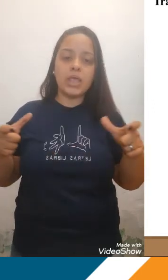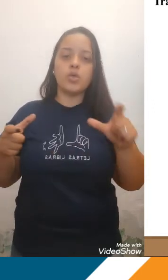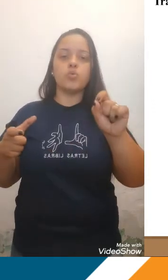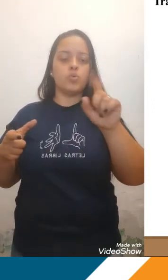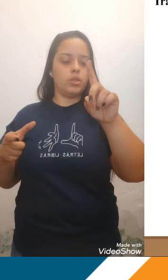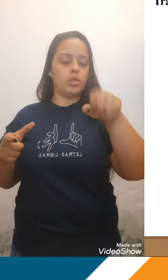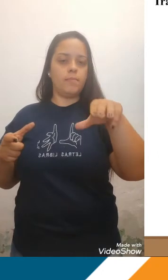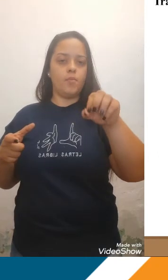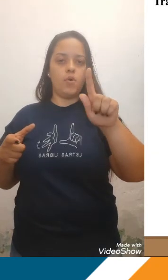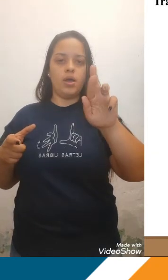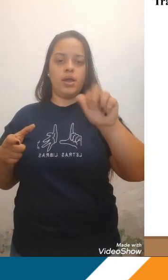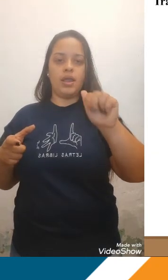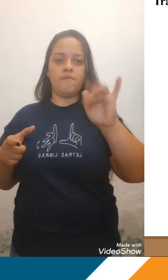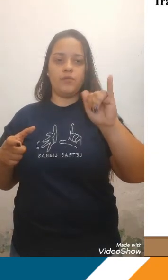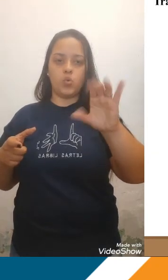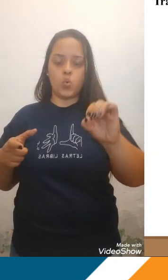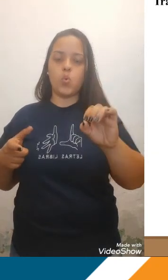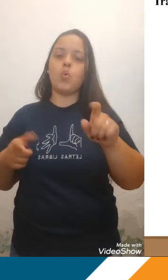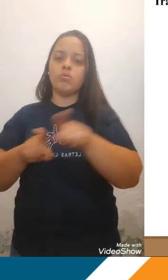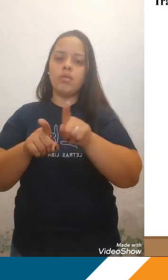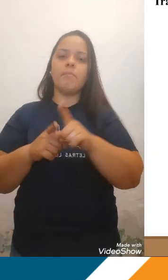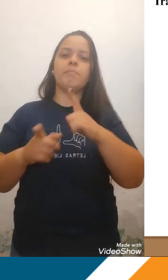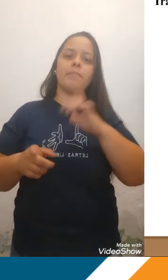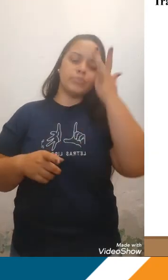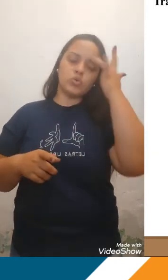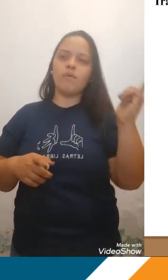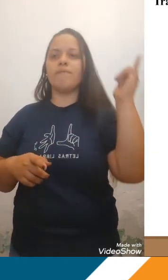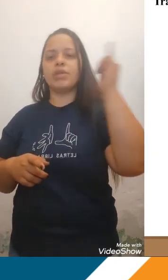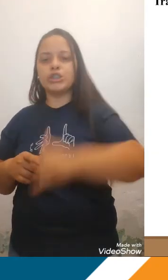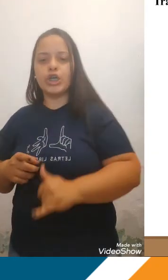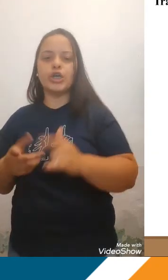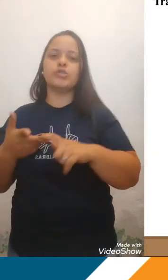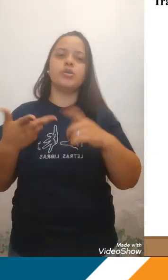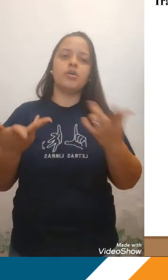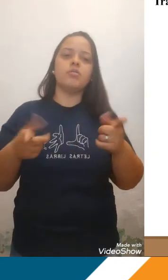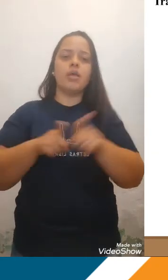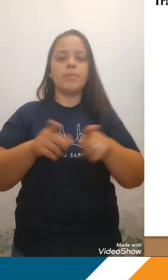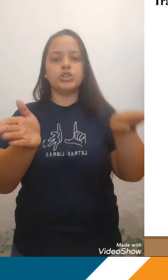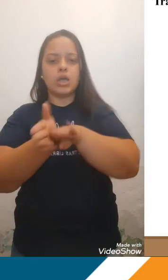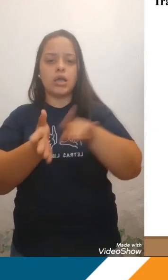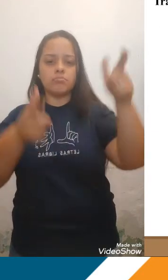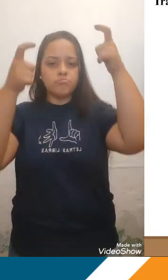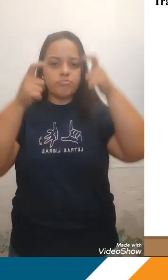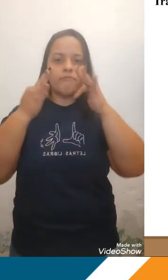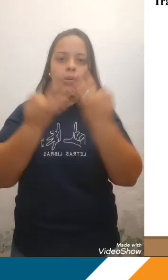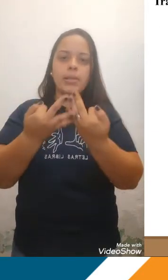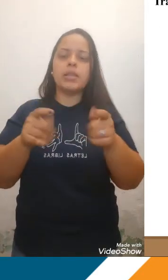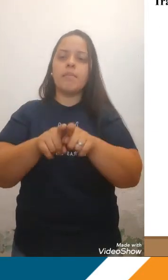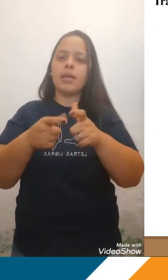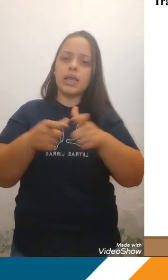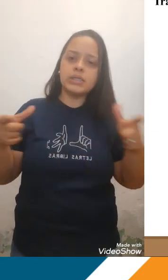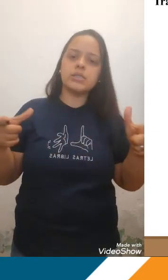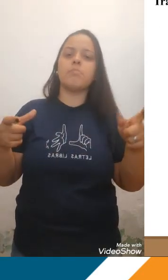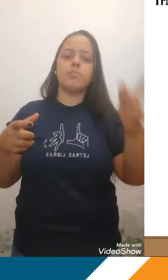aumento demográfico, tanto por atrair viajantes, pela chegada da própria corte e o crescimento da